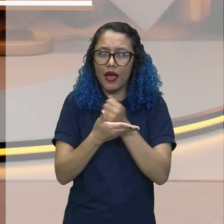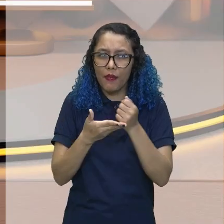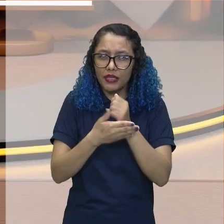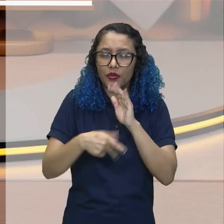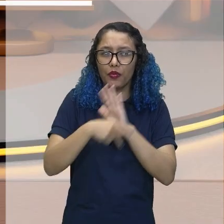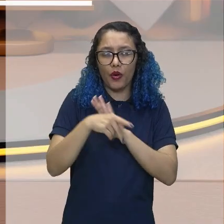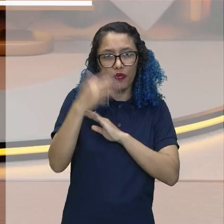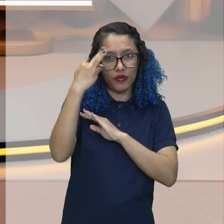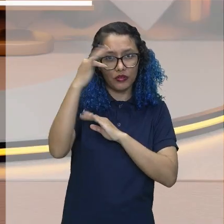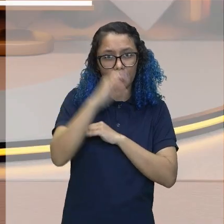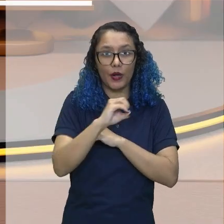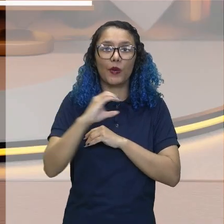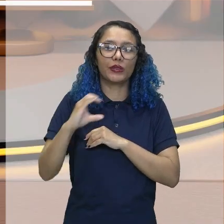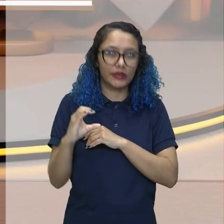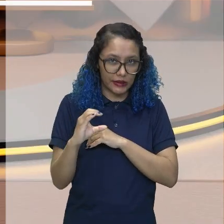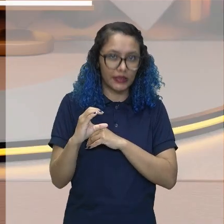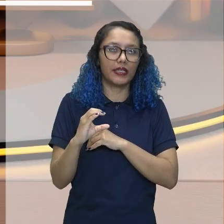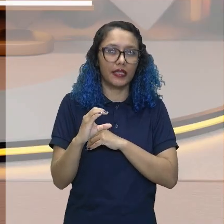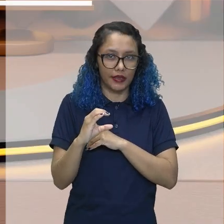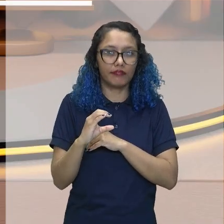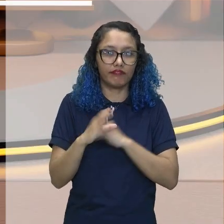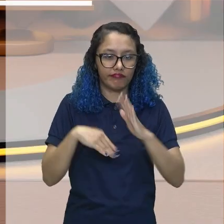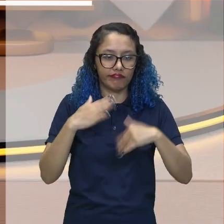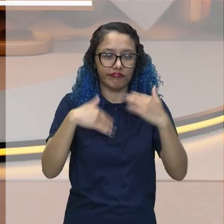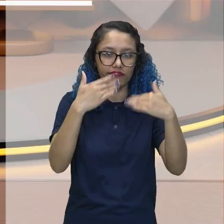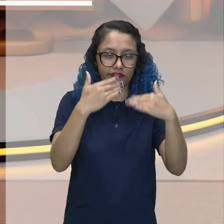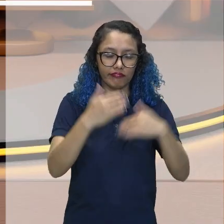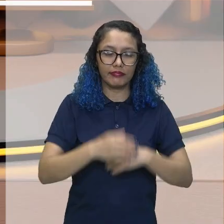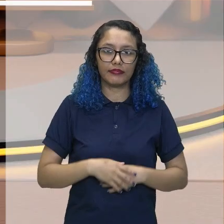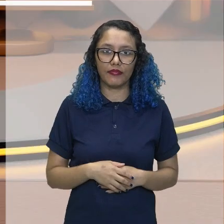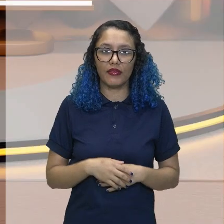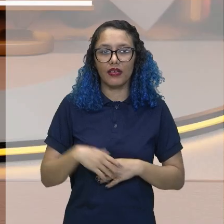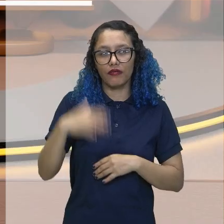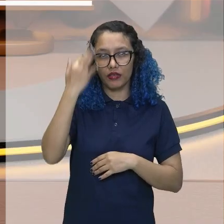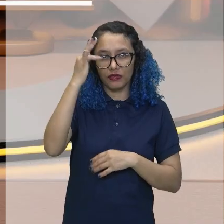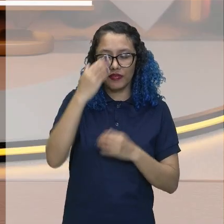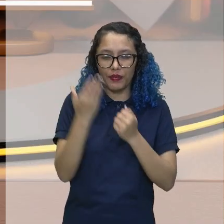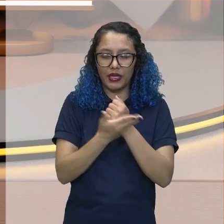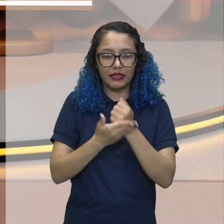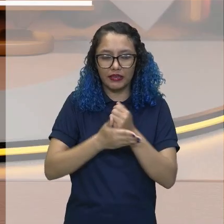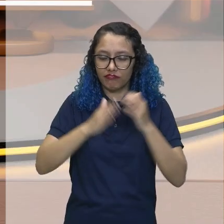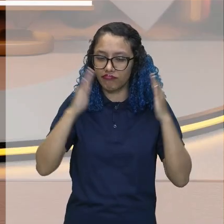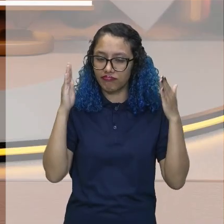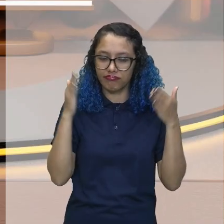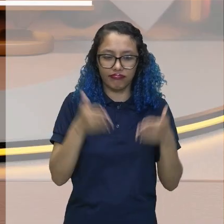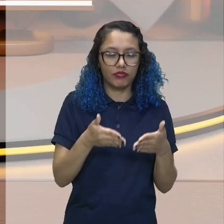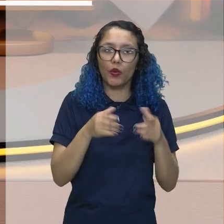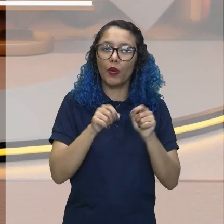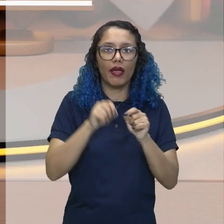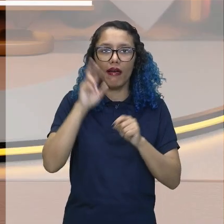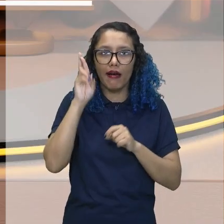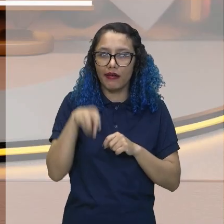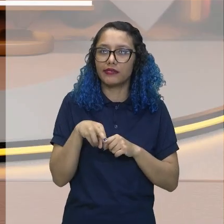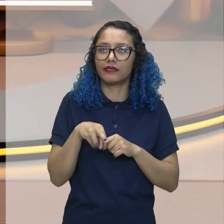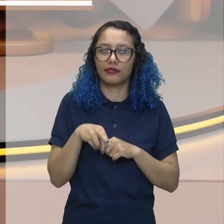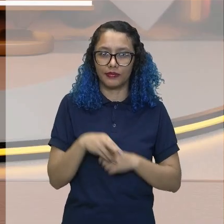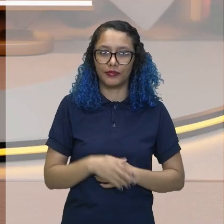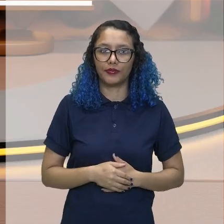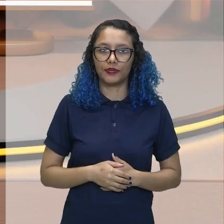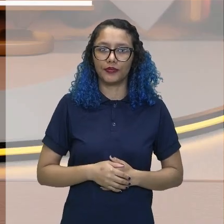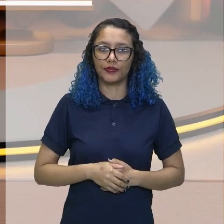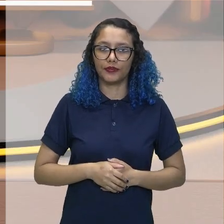filosofia ocidental. Uma filosofia baseada única e exclusivamente na razão, né?